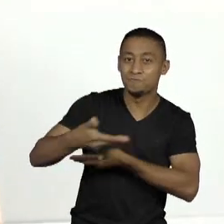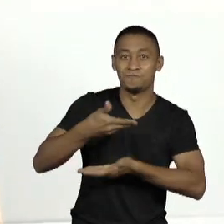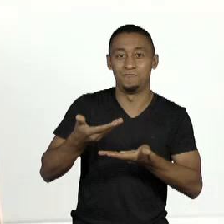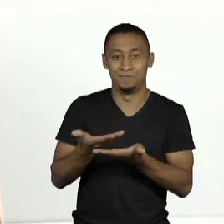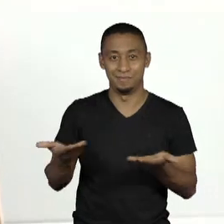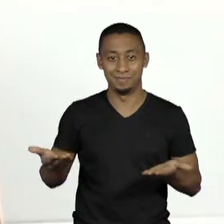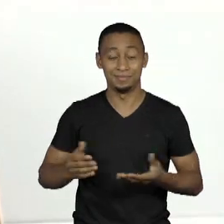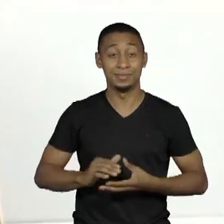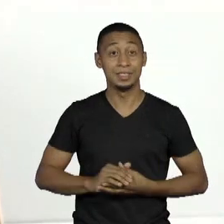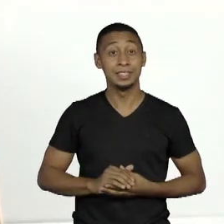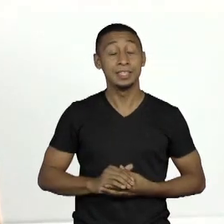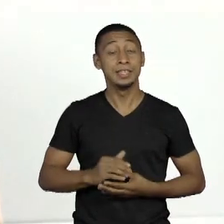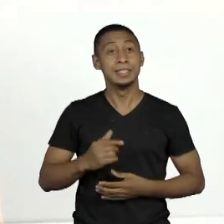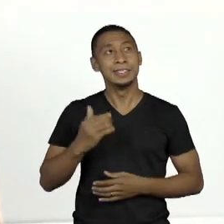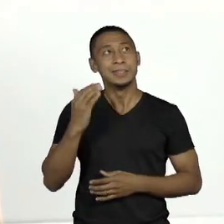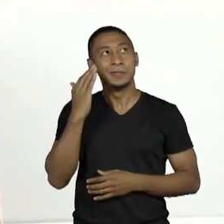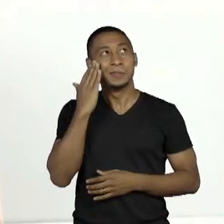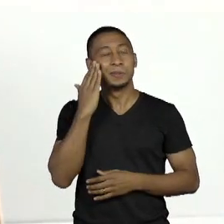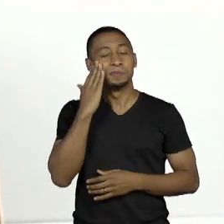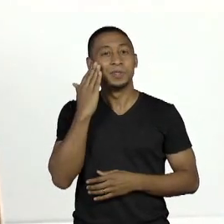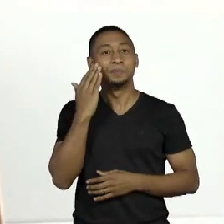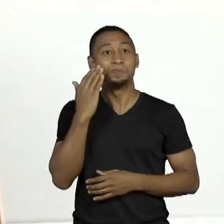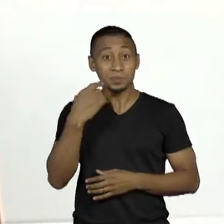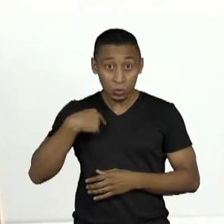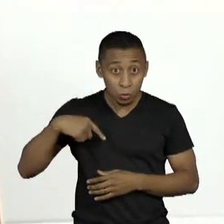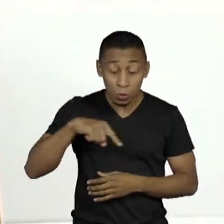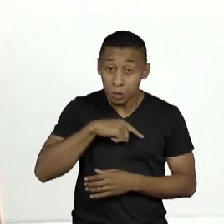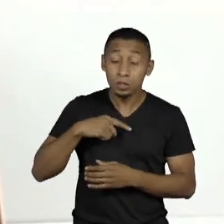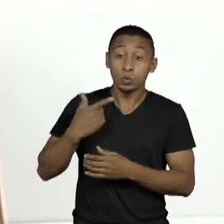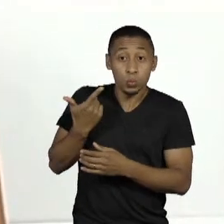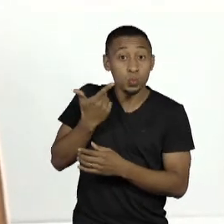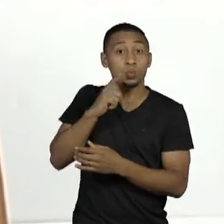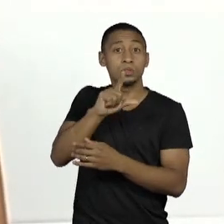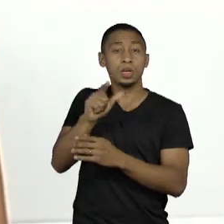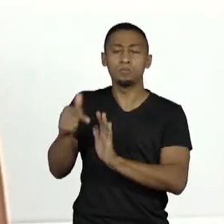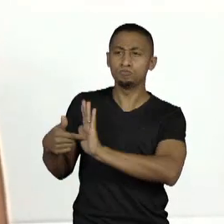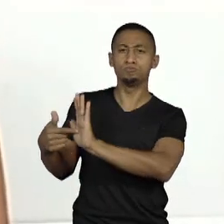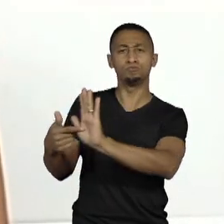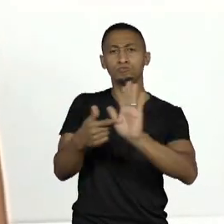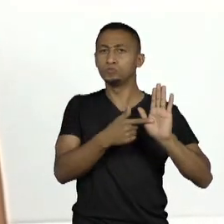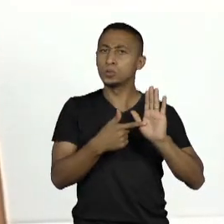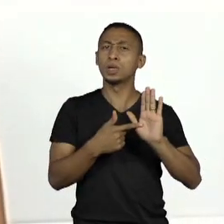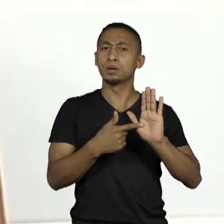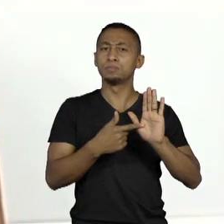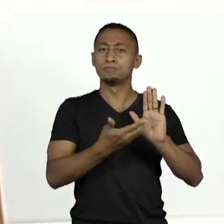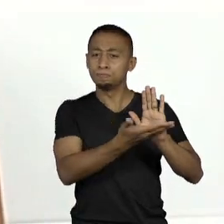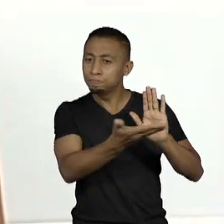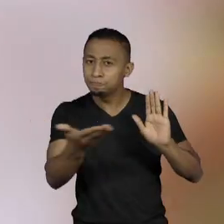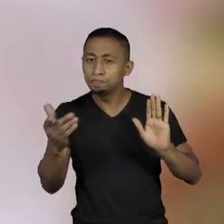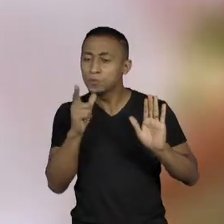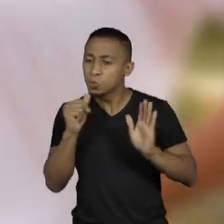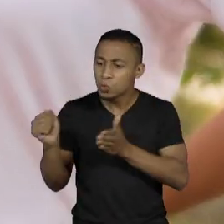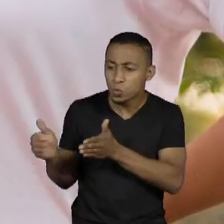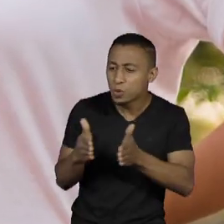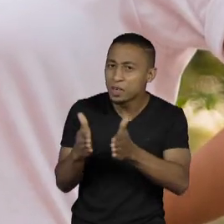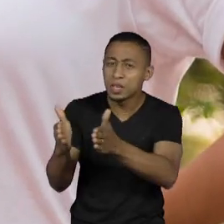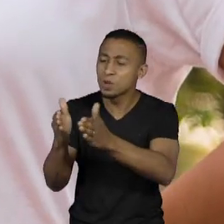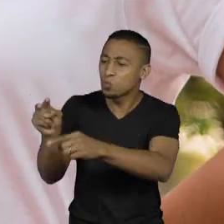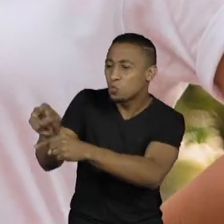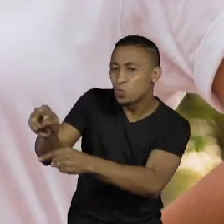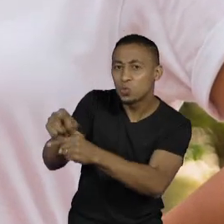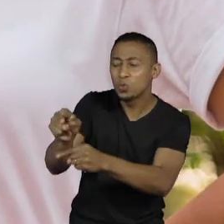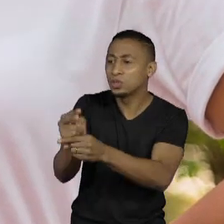gente consegue, desde cedo, passar essas práticas para os nossos filhos, né? E consegue plantar